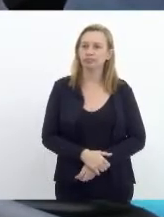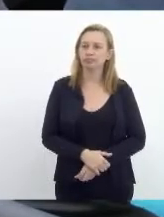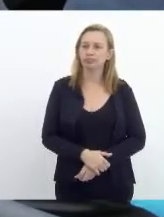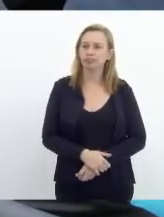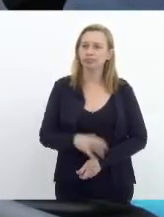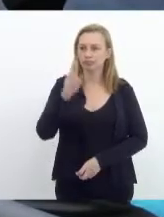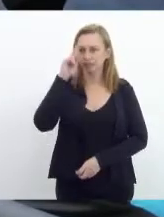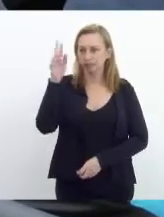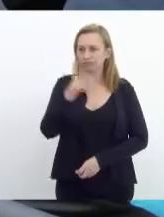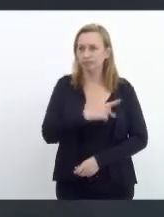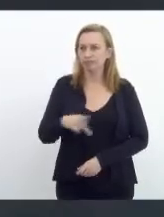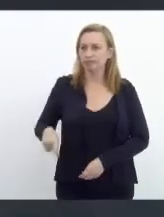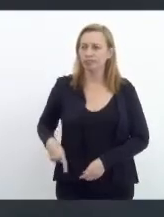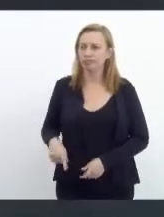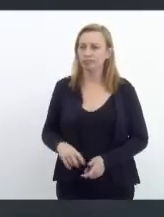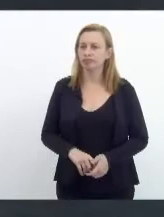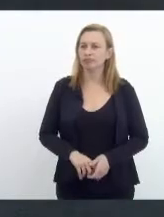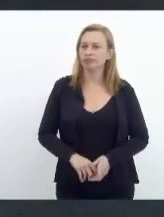Senhor presidente.